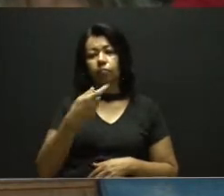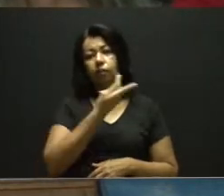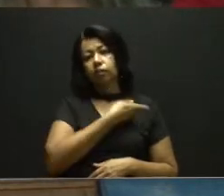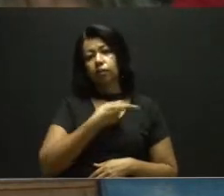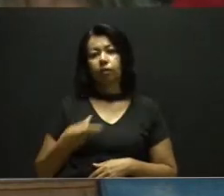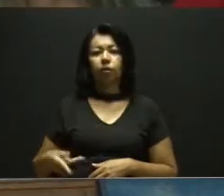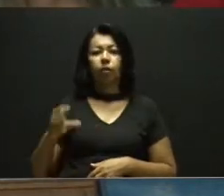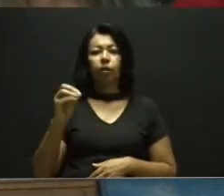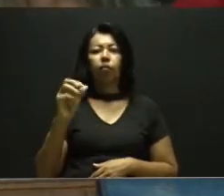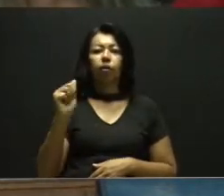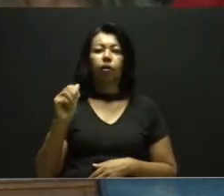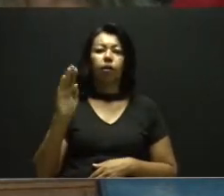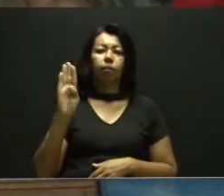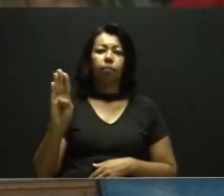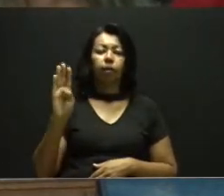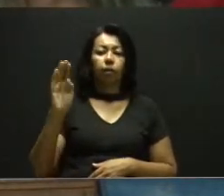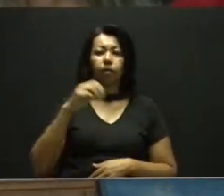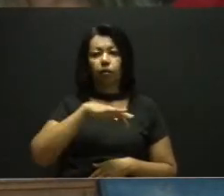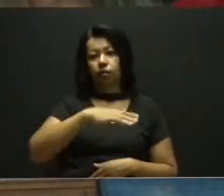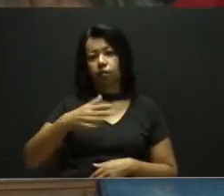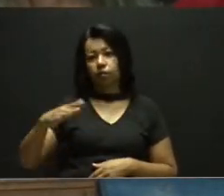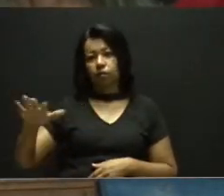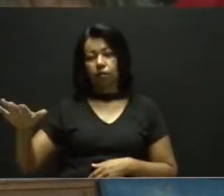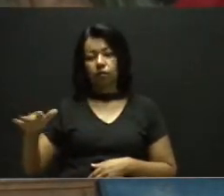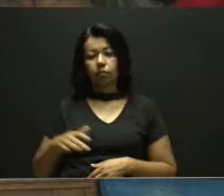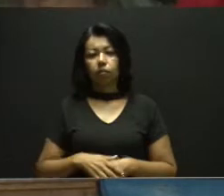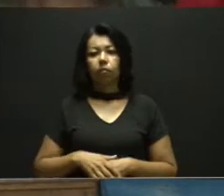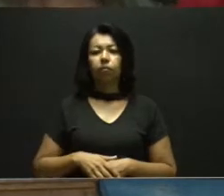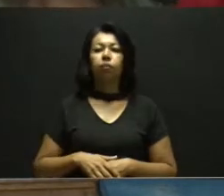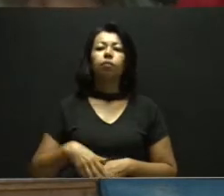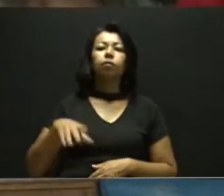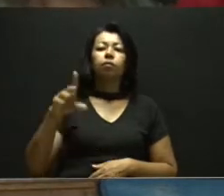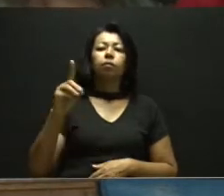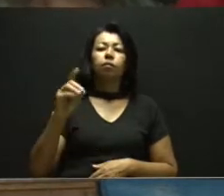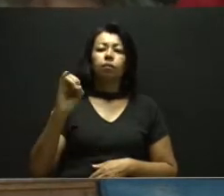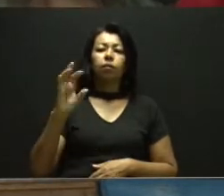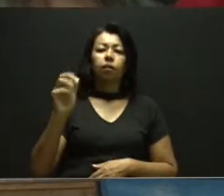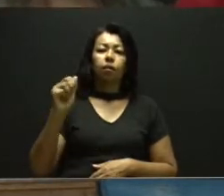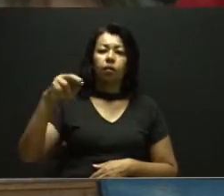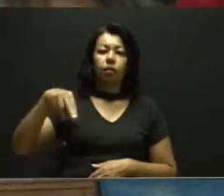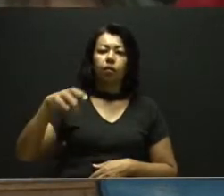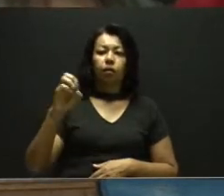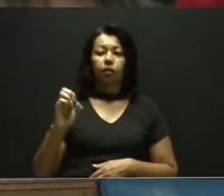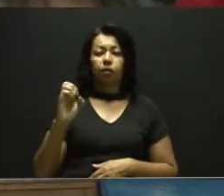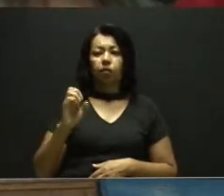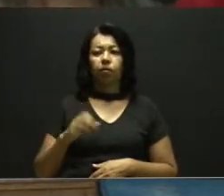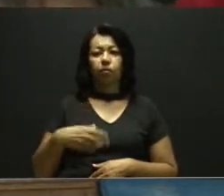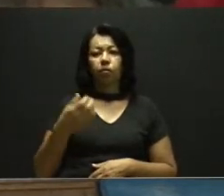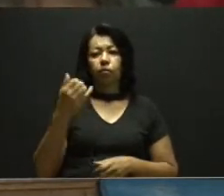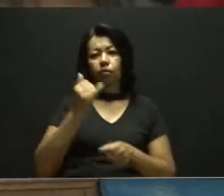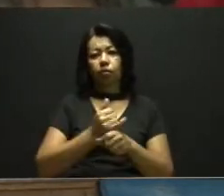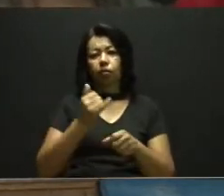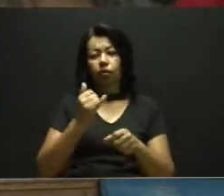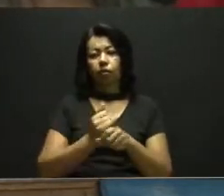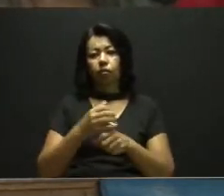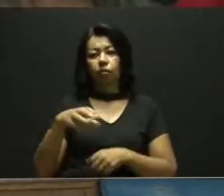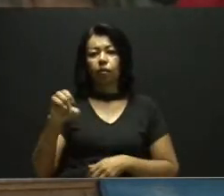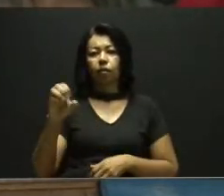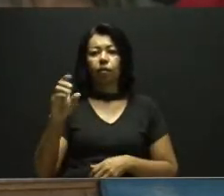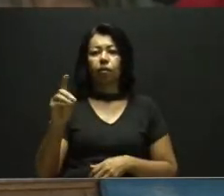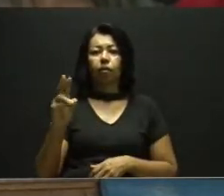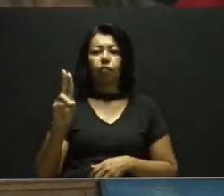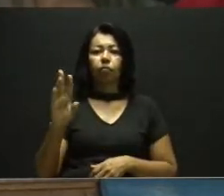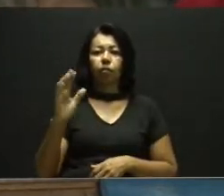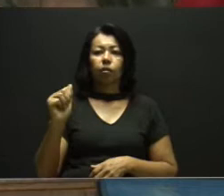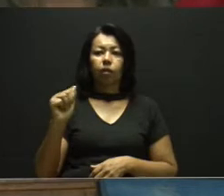obra santos daiane muniz coordenadora do núcleo melvin praia grande da educafro